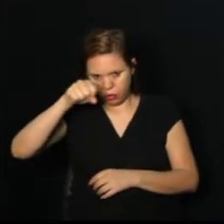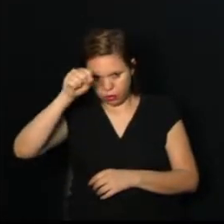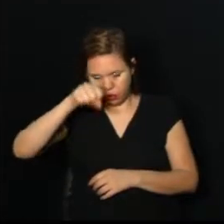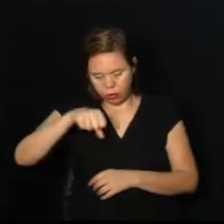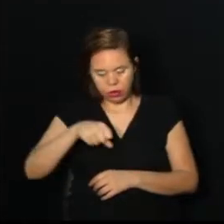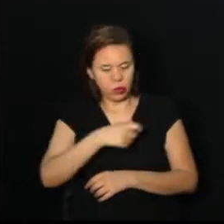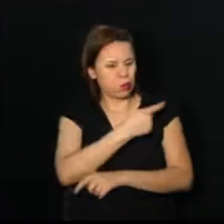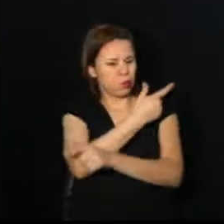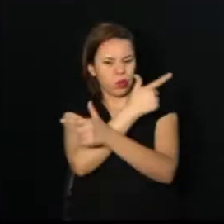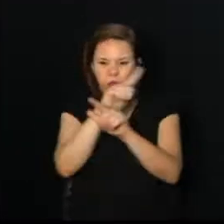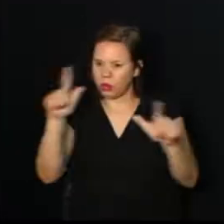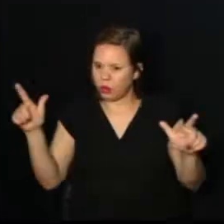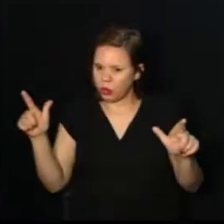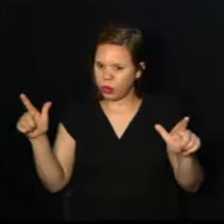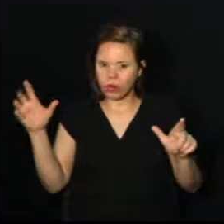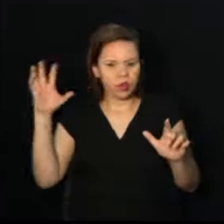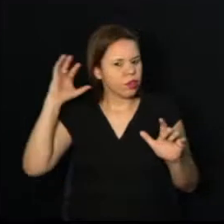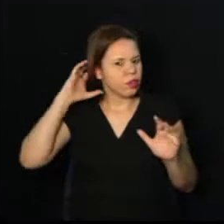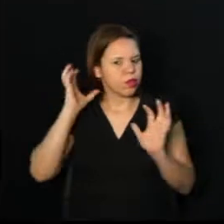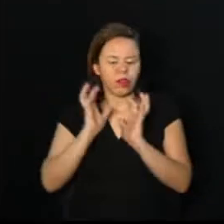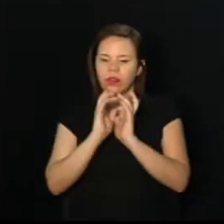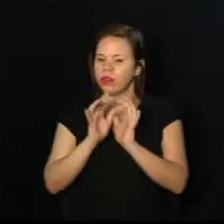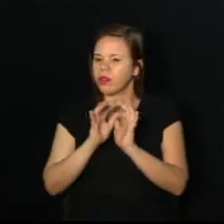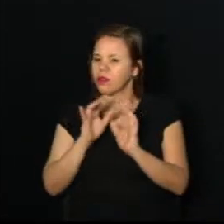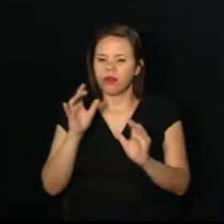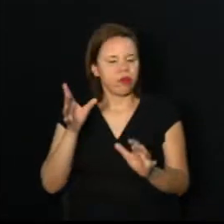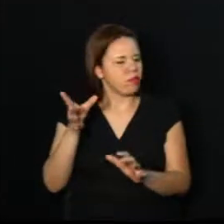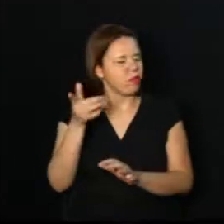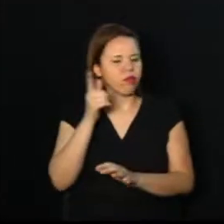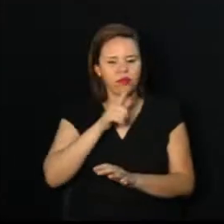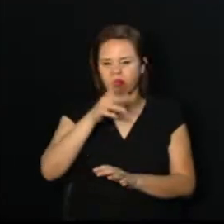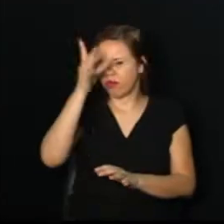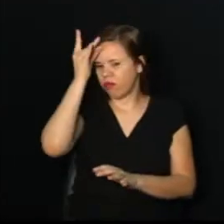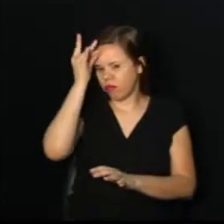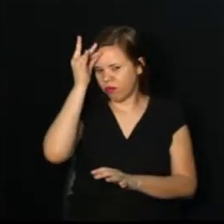Não existe cérebros que não aprendam.